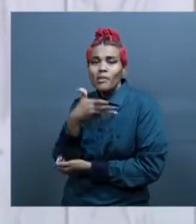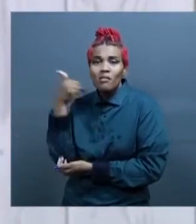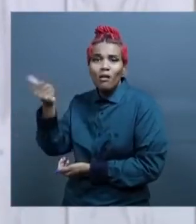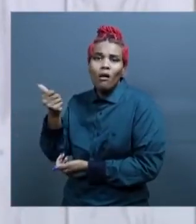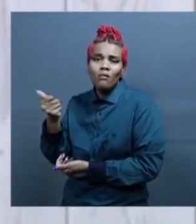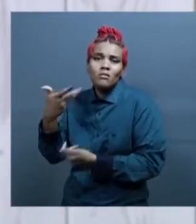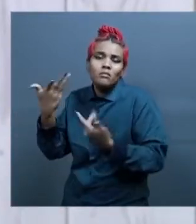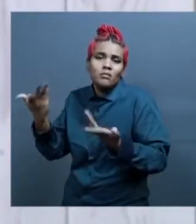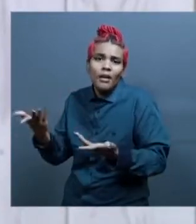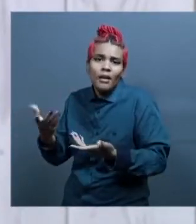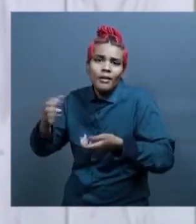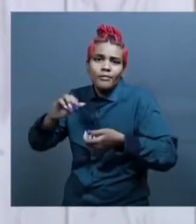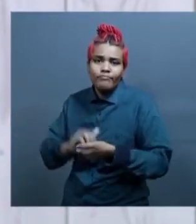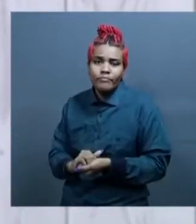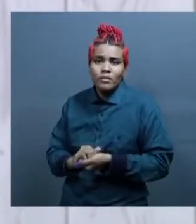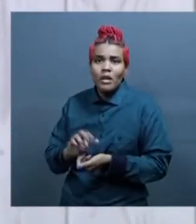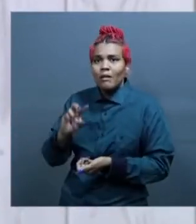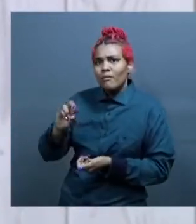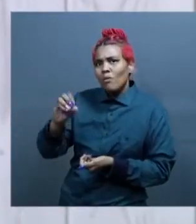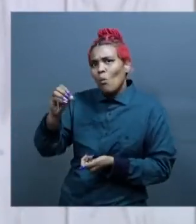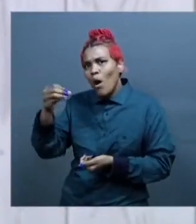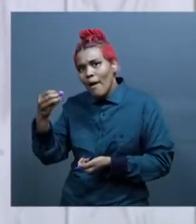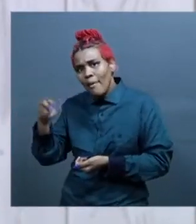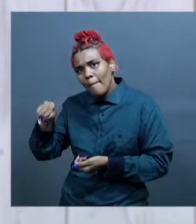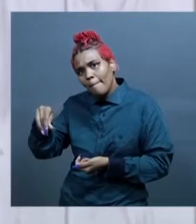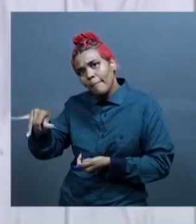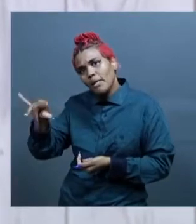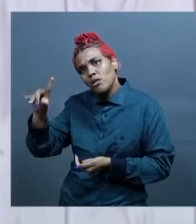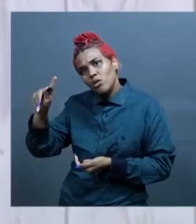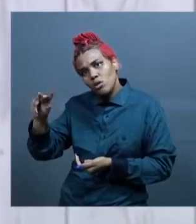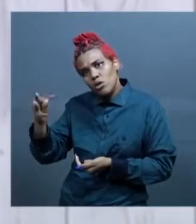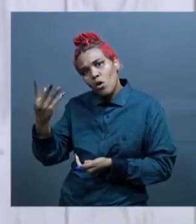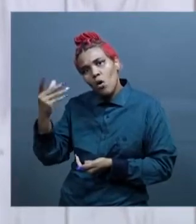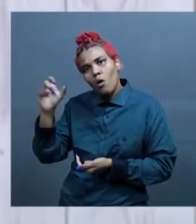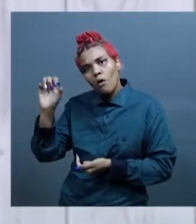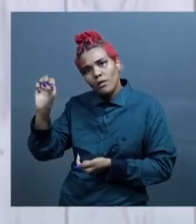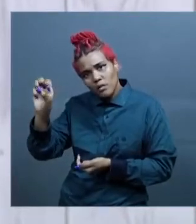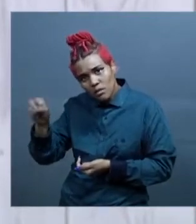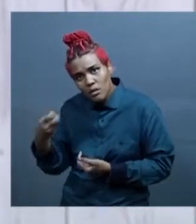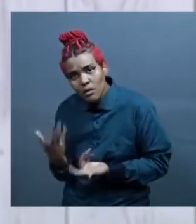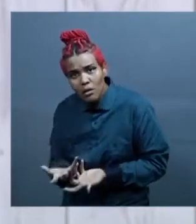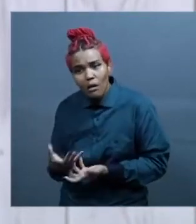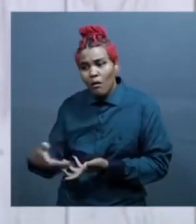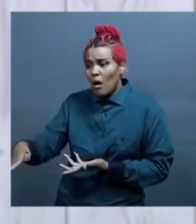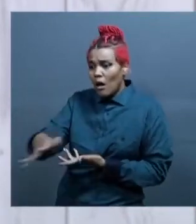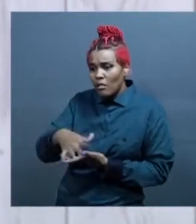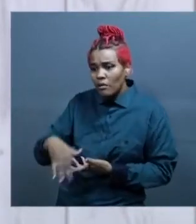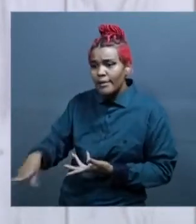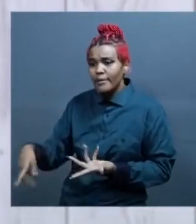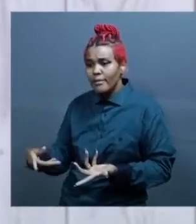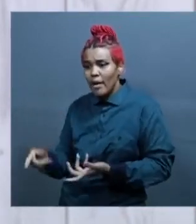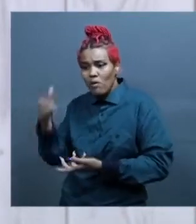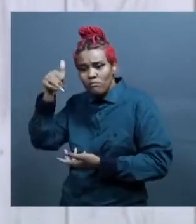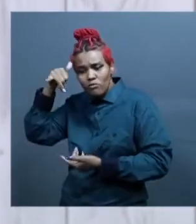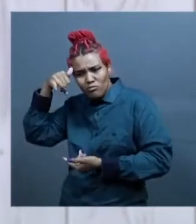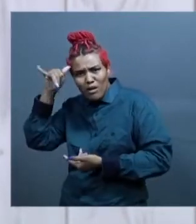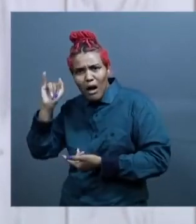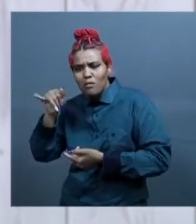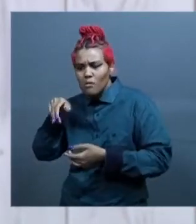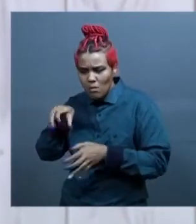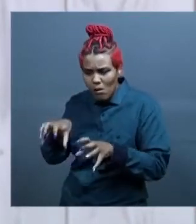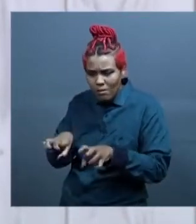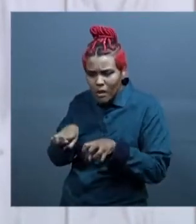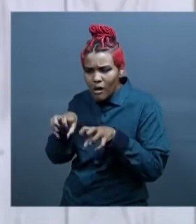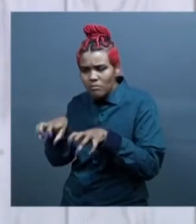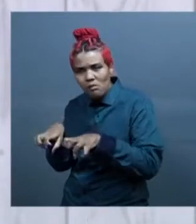cinquenta milhões de cabeças de gado bovino hoje então todo esse gado ele está no sistema de pasto de pastoreio de pastejo que é um sistema